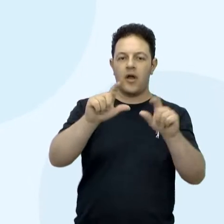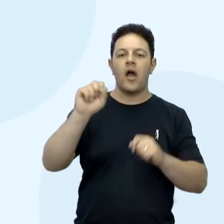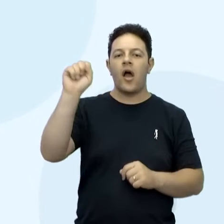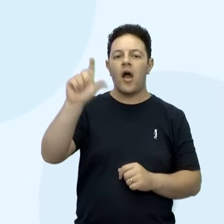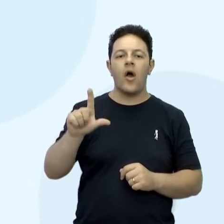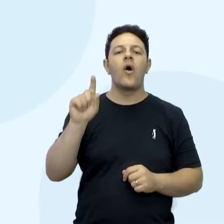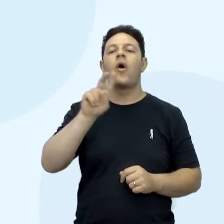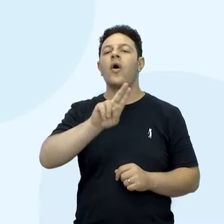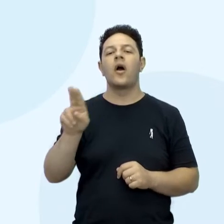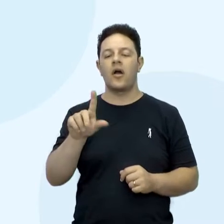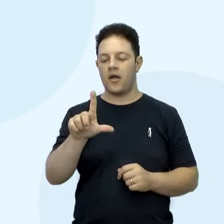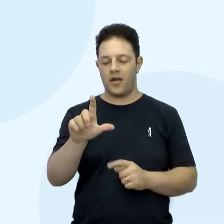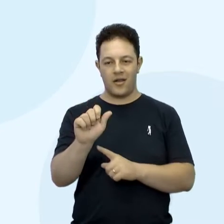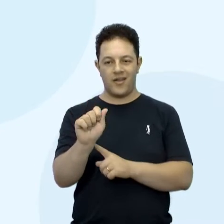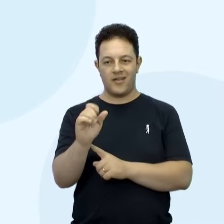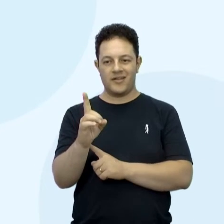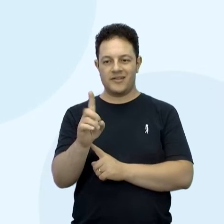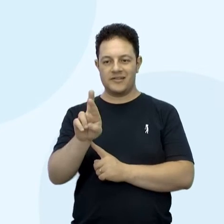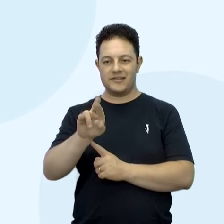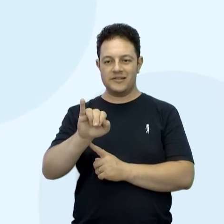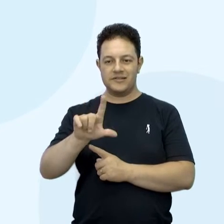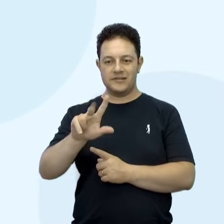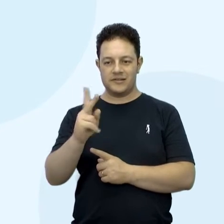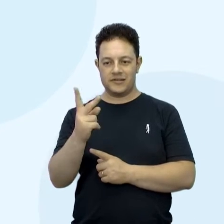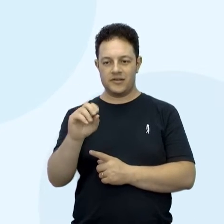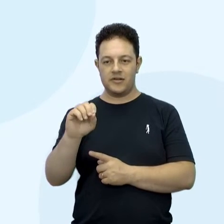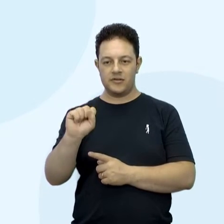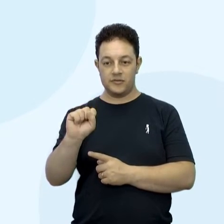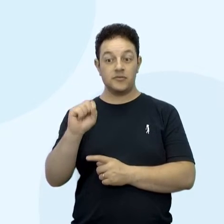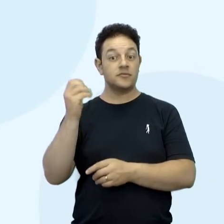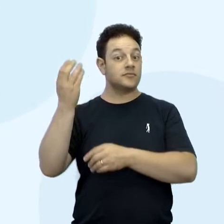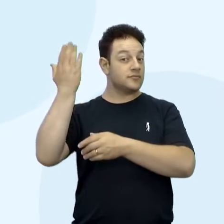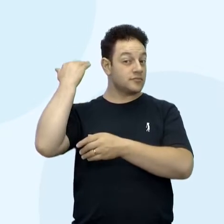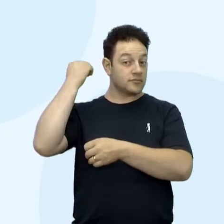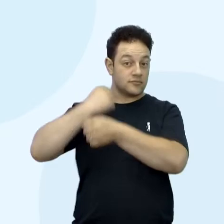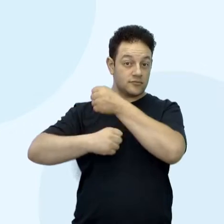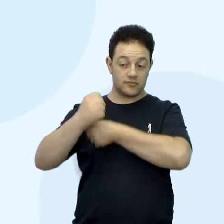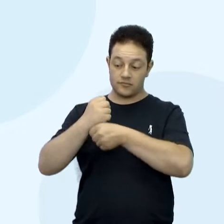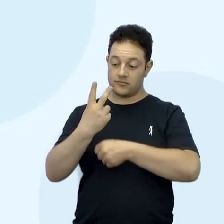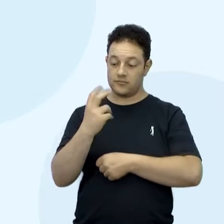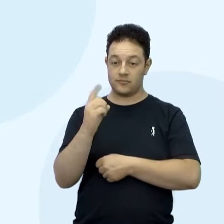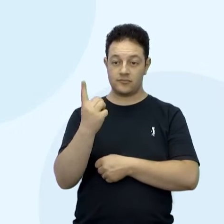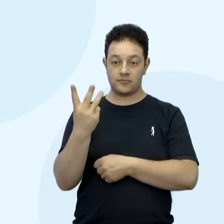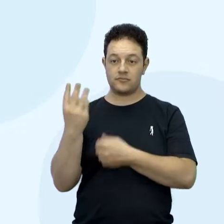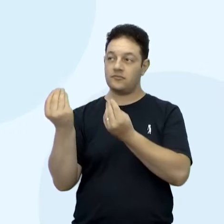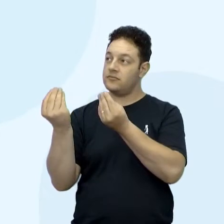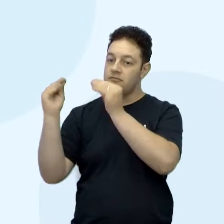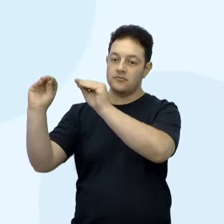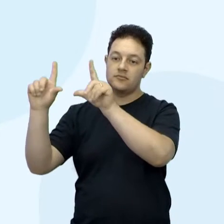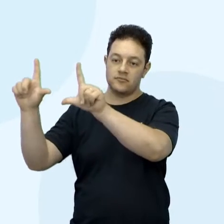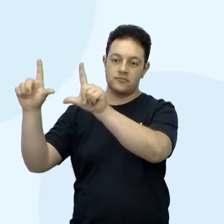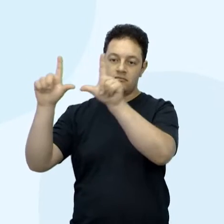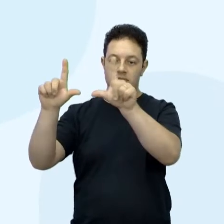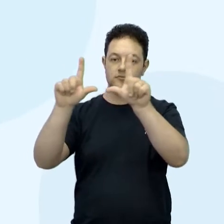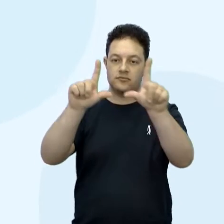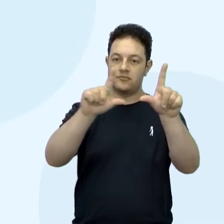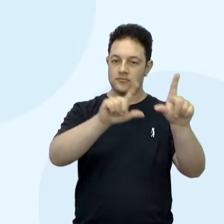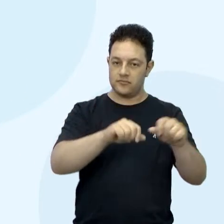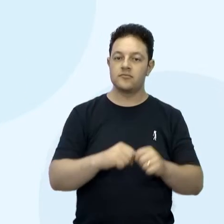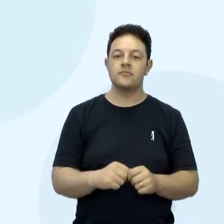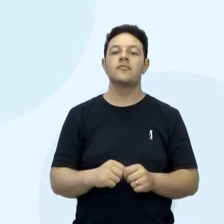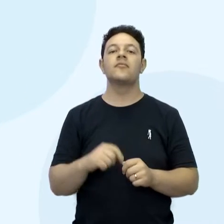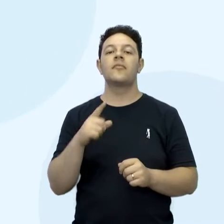os ladrilhos. Eles foram colocados ali no ano de 2013, tá? E atrás